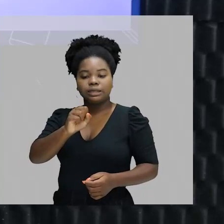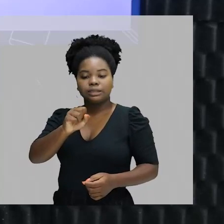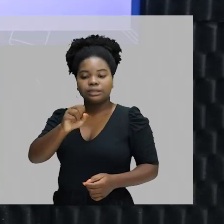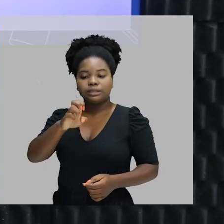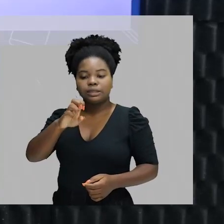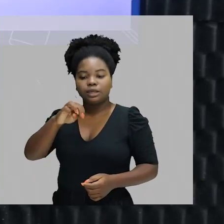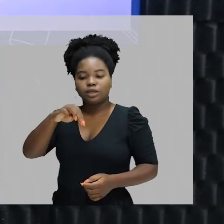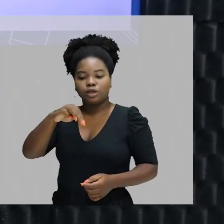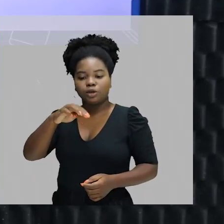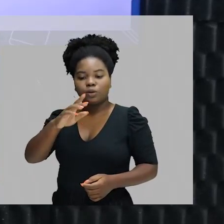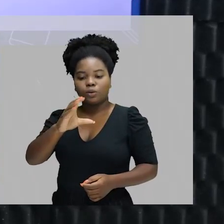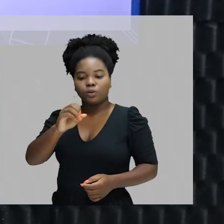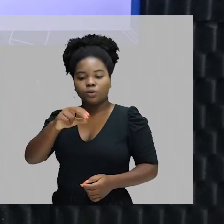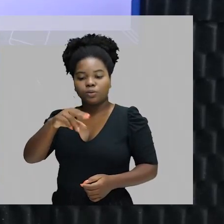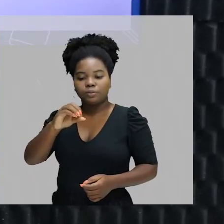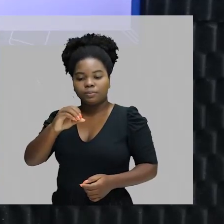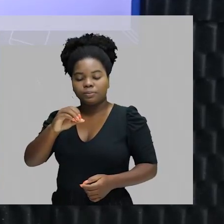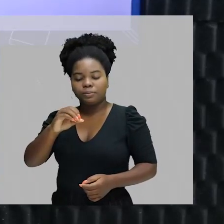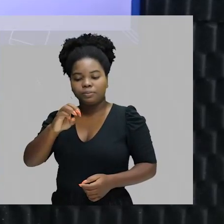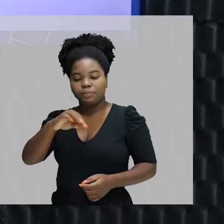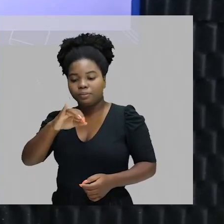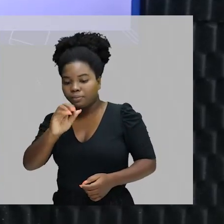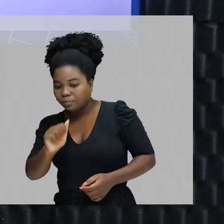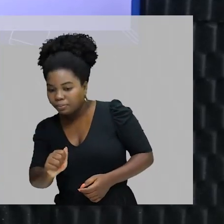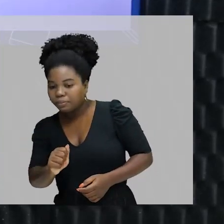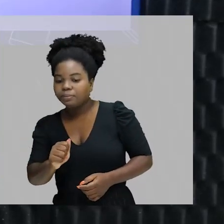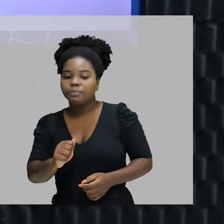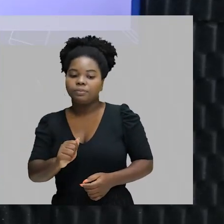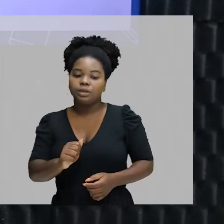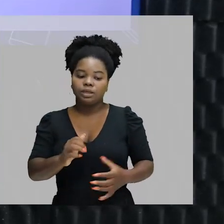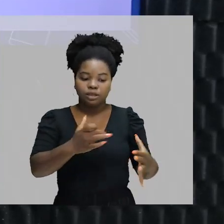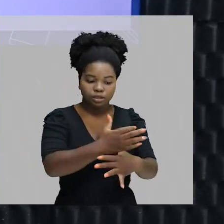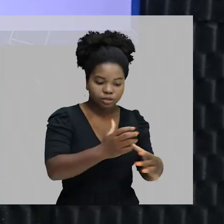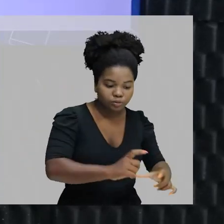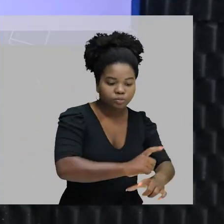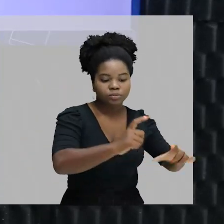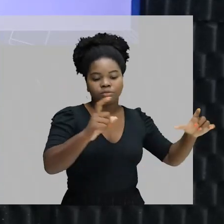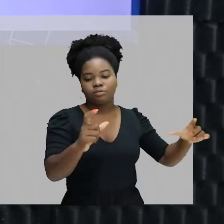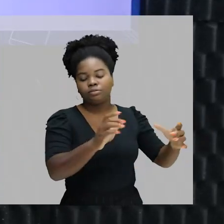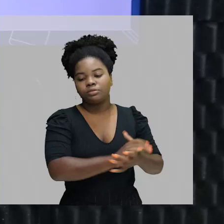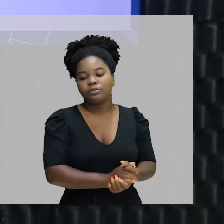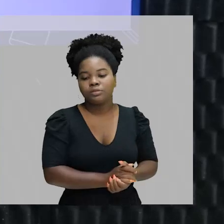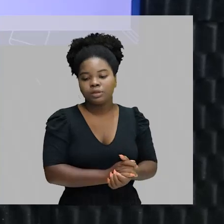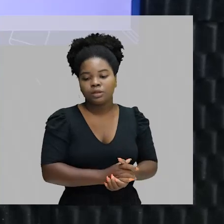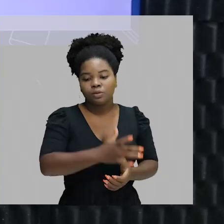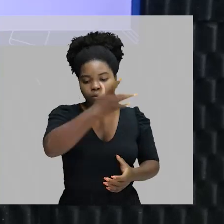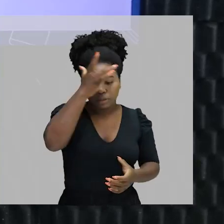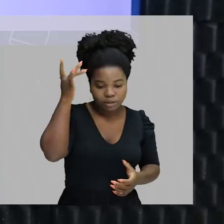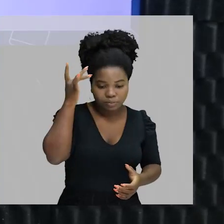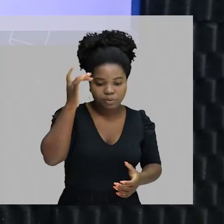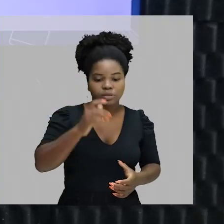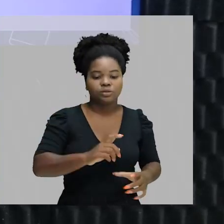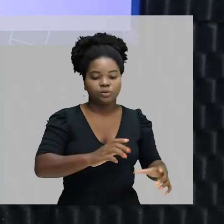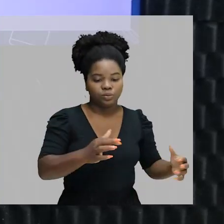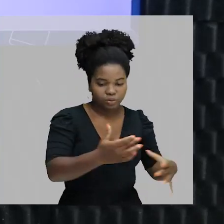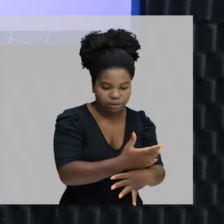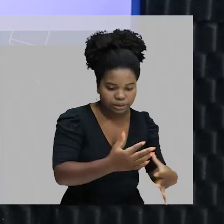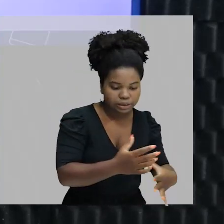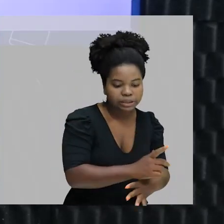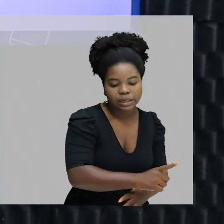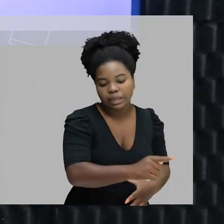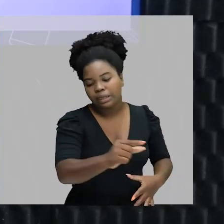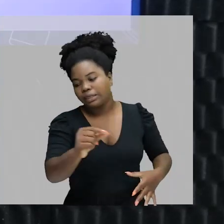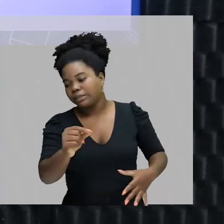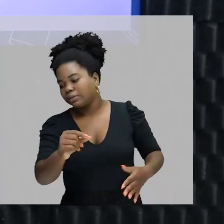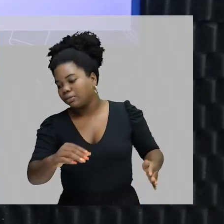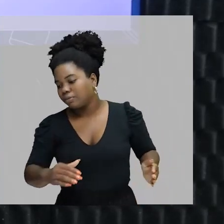buscando outras localidades. E quando estas pessoas saem, as pessoas, físicos, saem dessas grandes cidades em direção